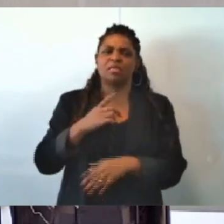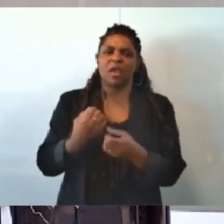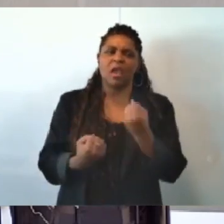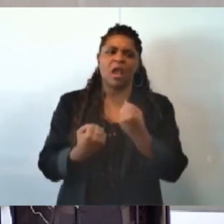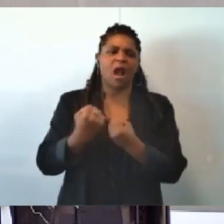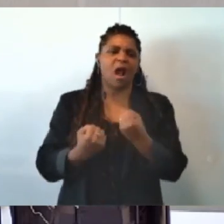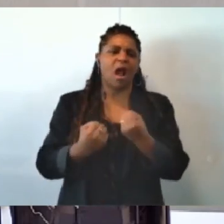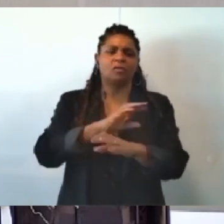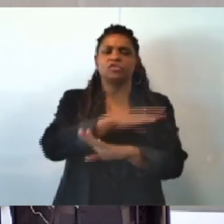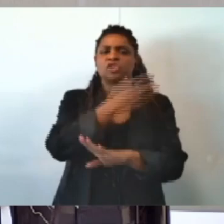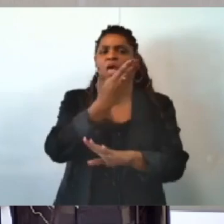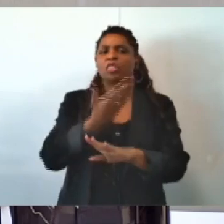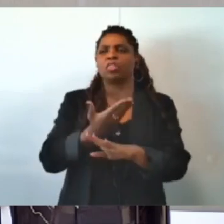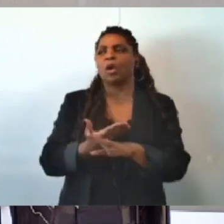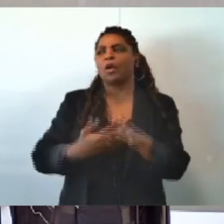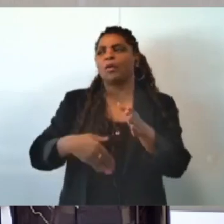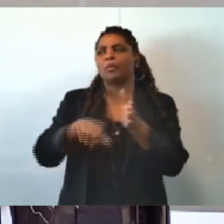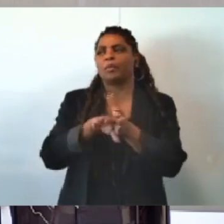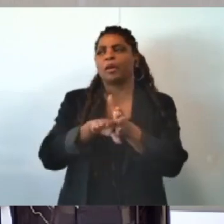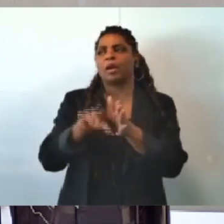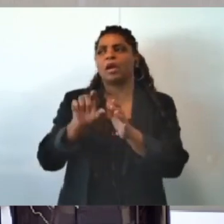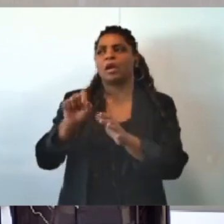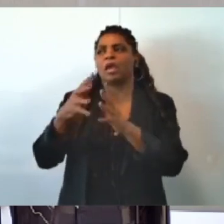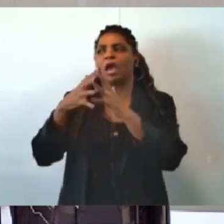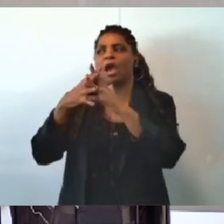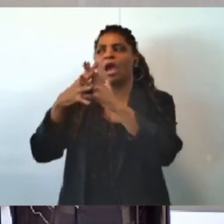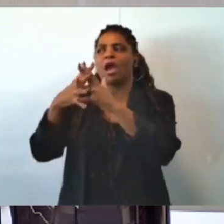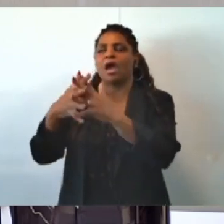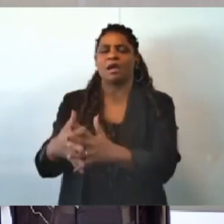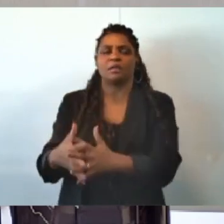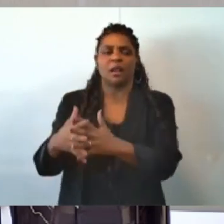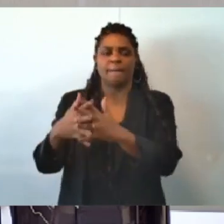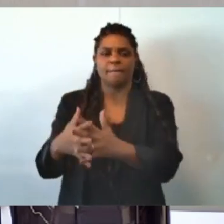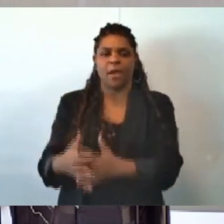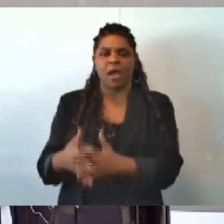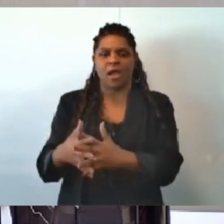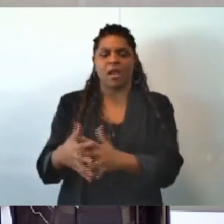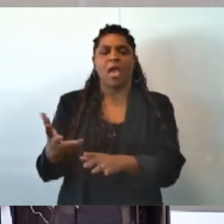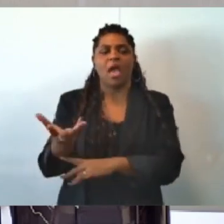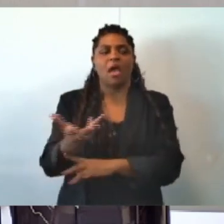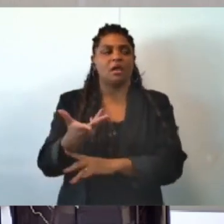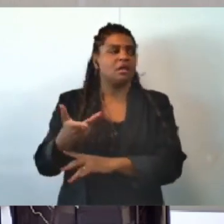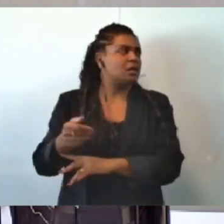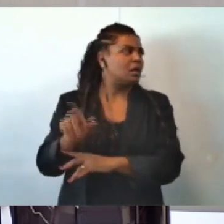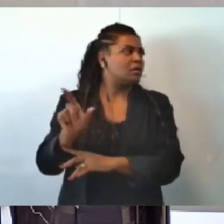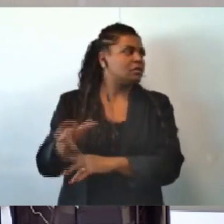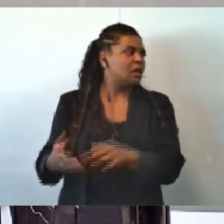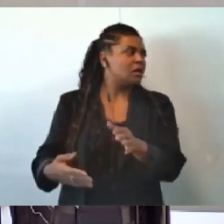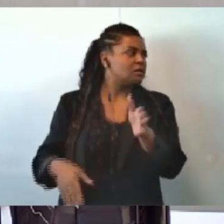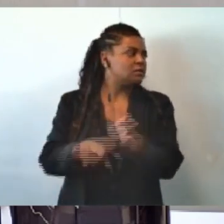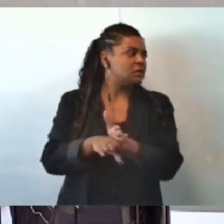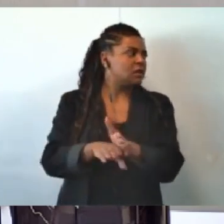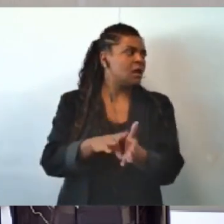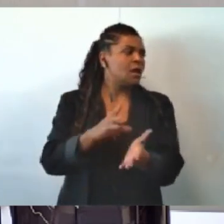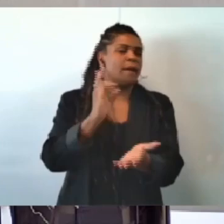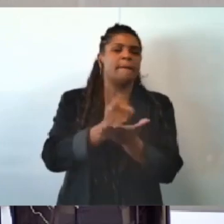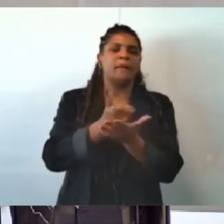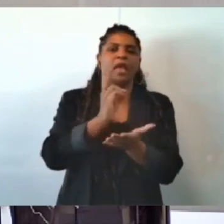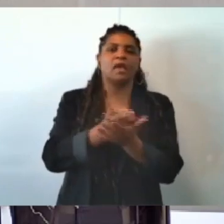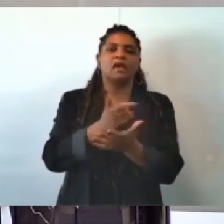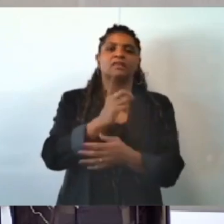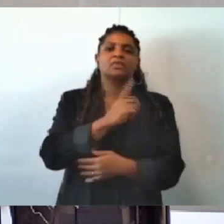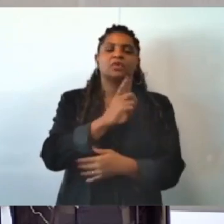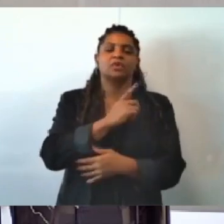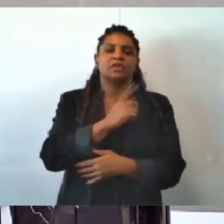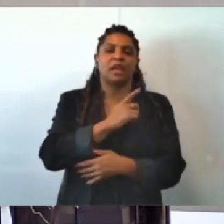todo, impossibilitando os clientes estacionarem, mesmo tendo rotativo em algumas